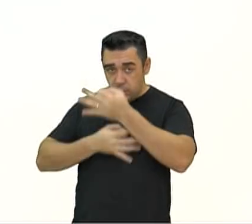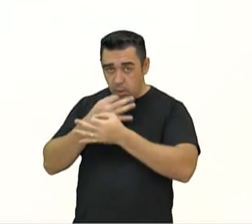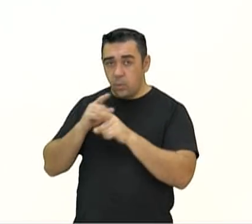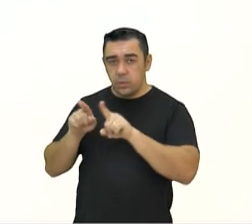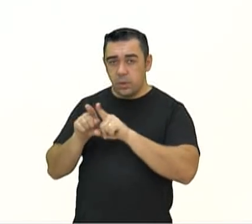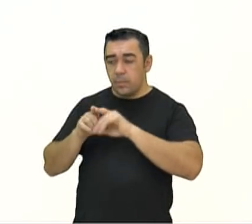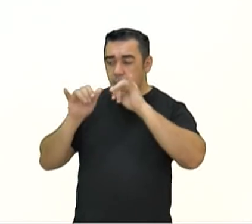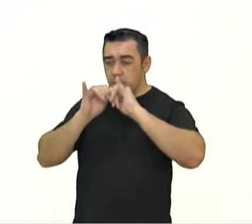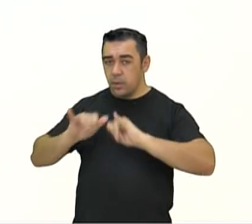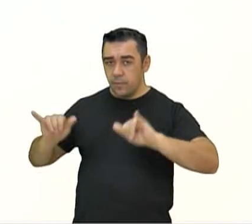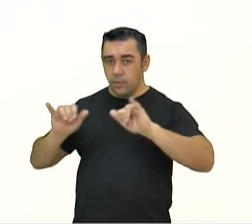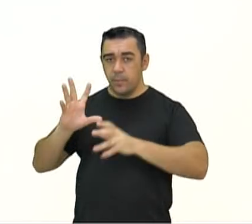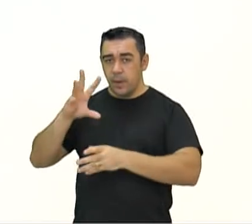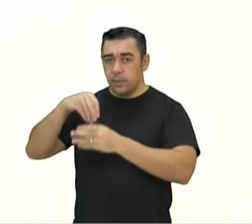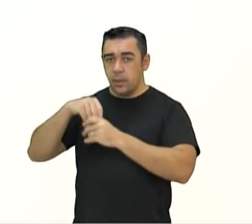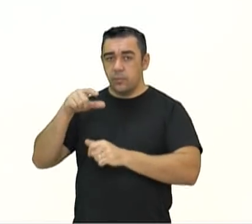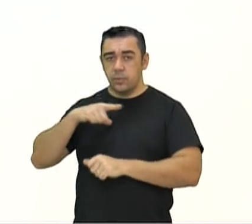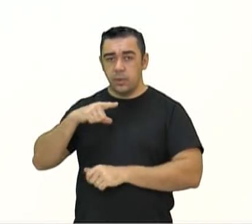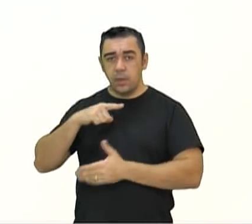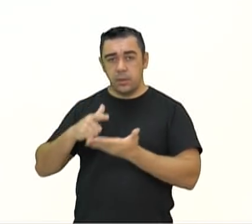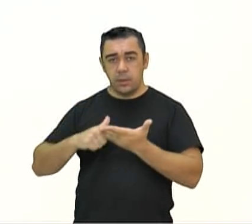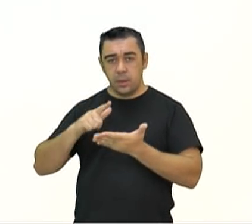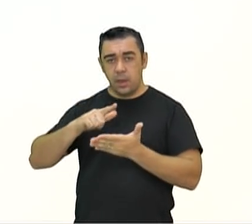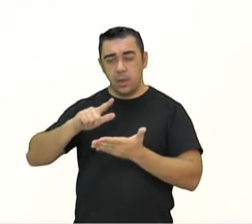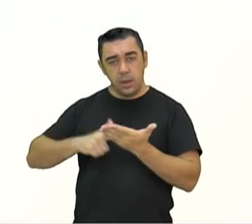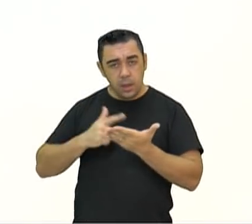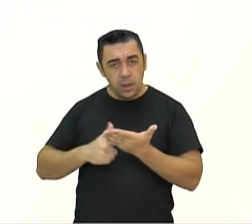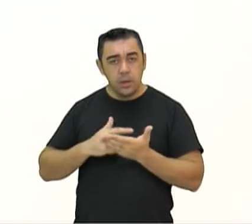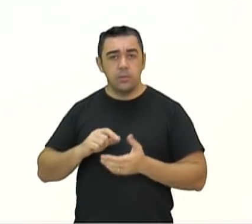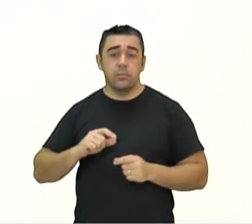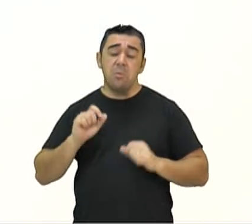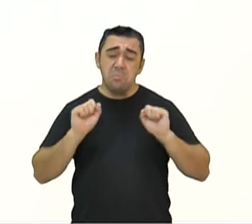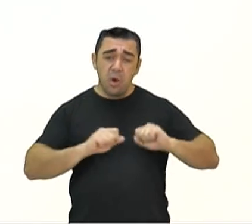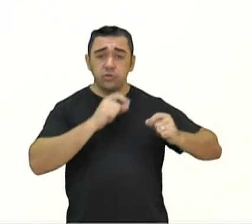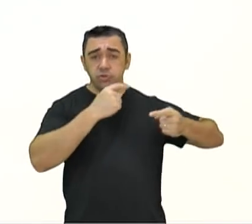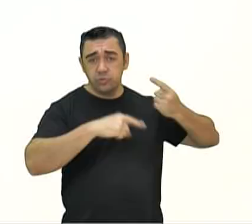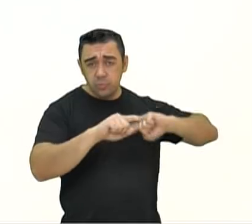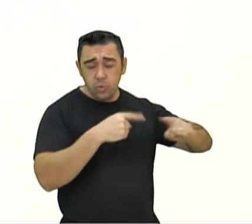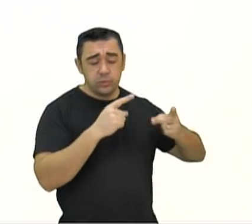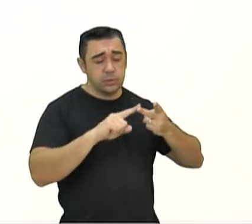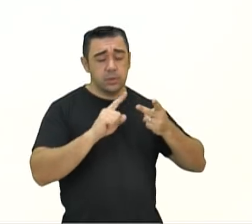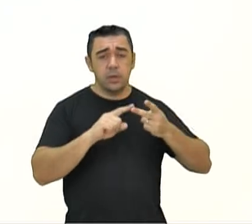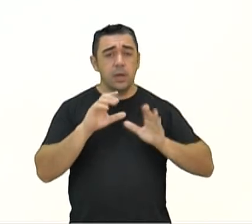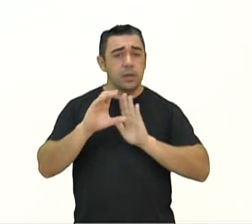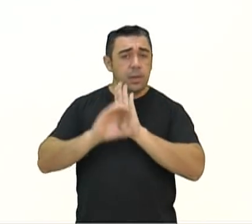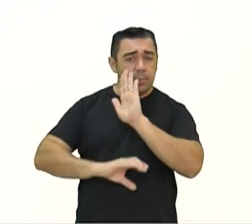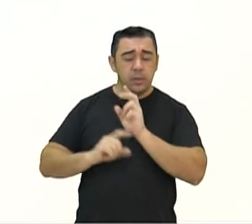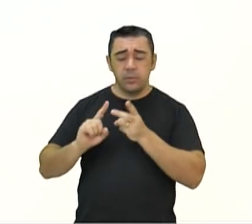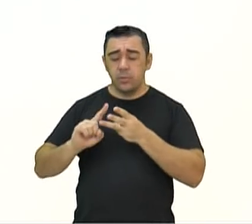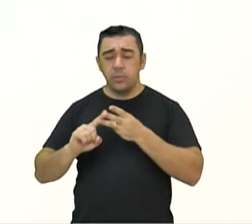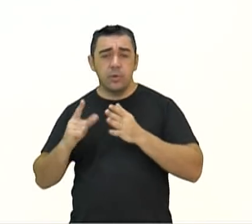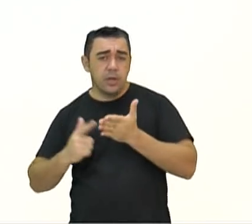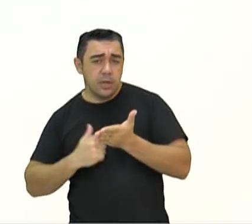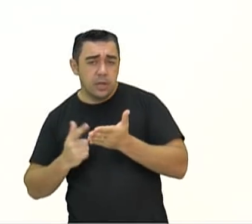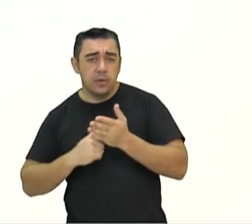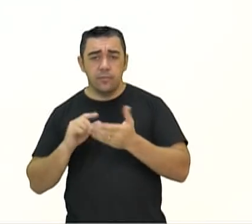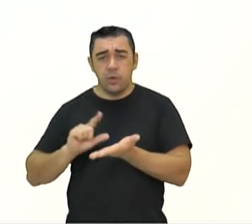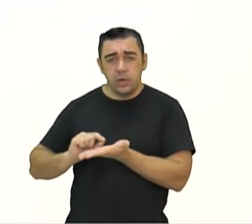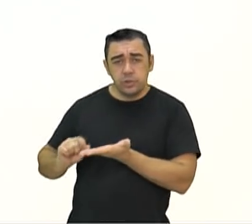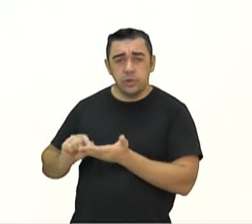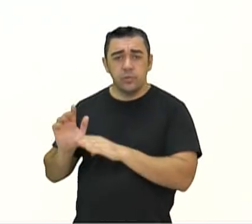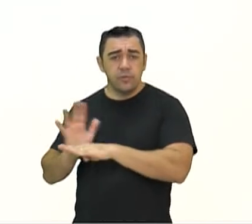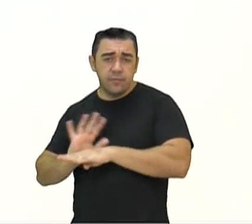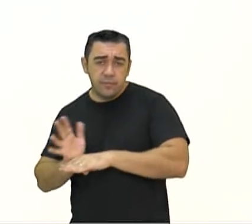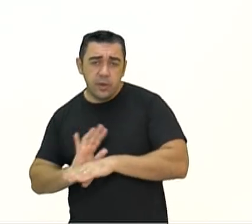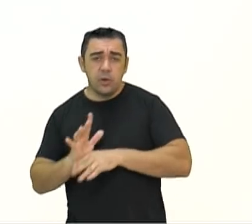leitor o que acontece na obra resenhada, que pode ser show musical, capítulo, livro, artigo, filme, peça